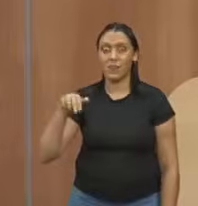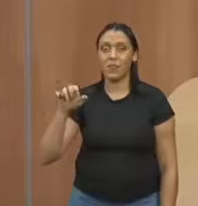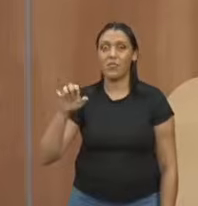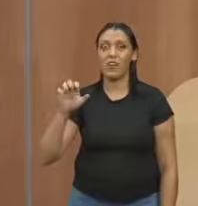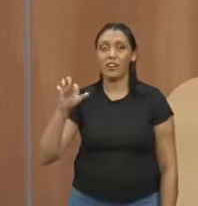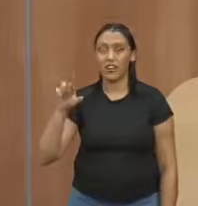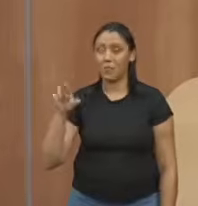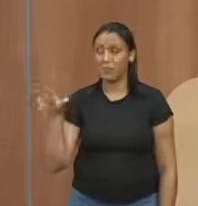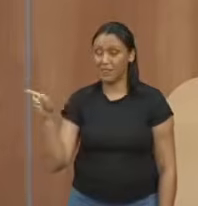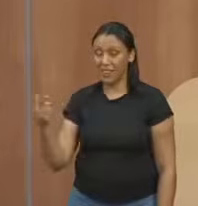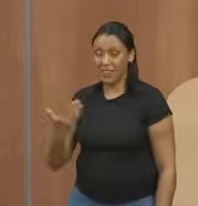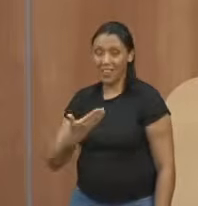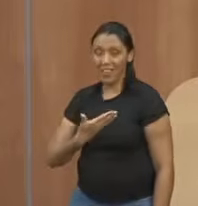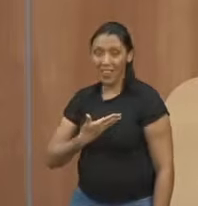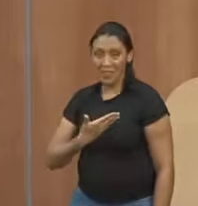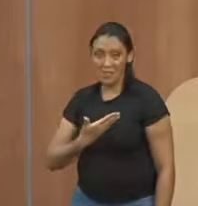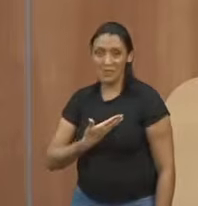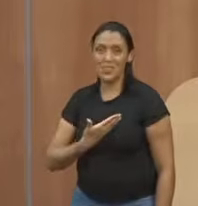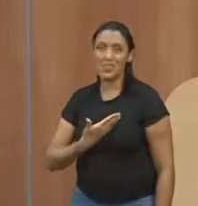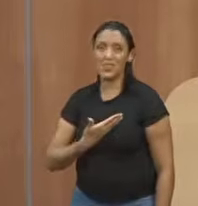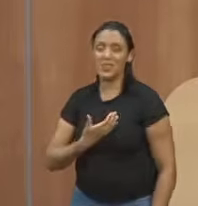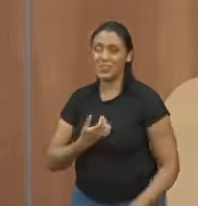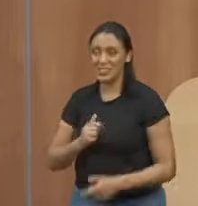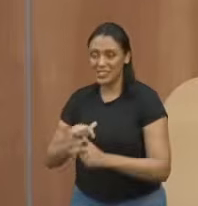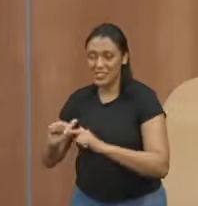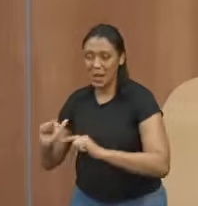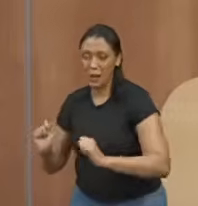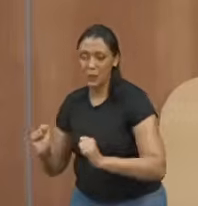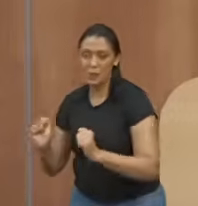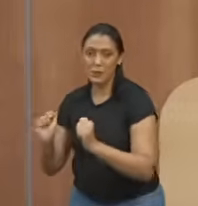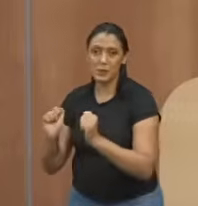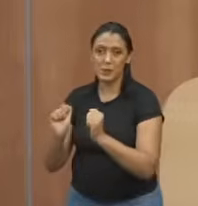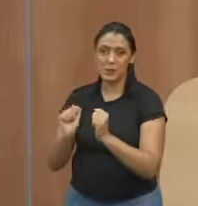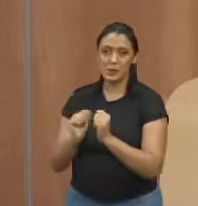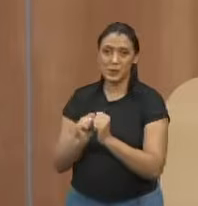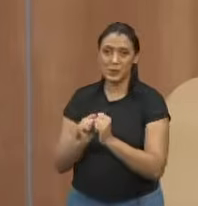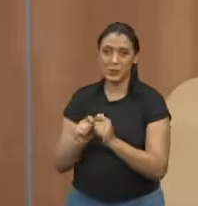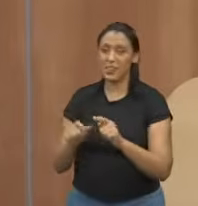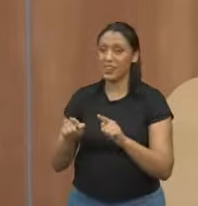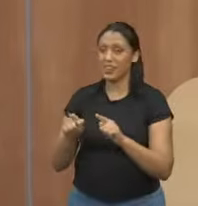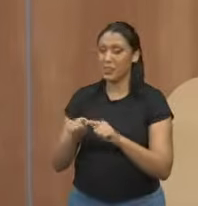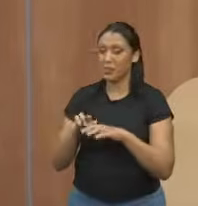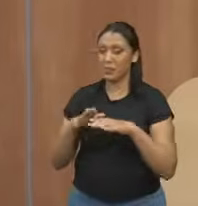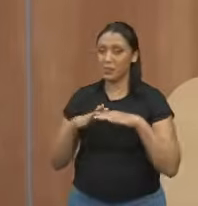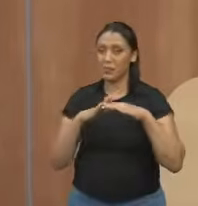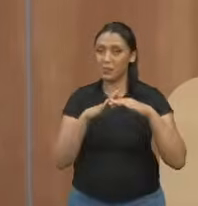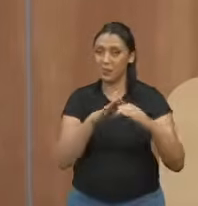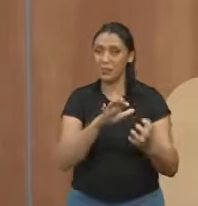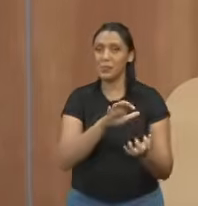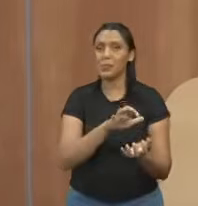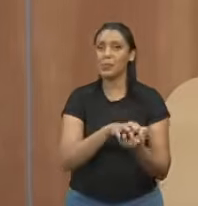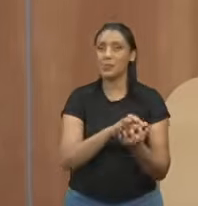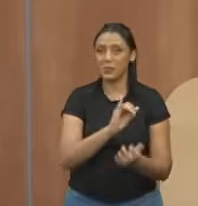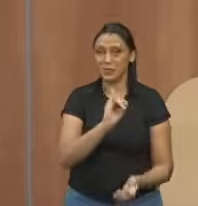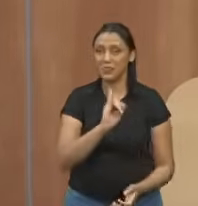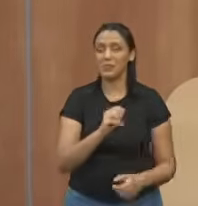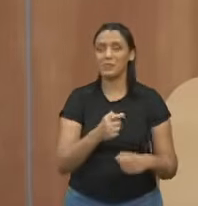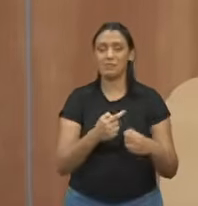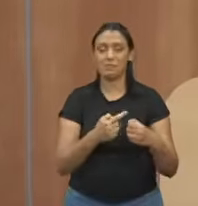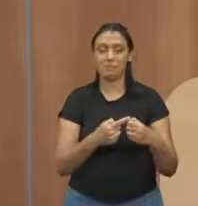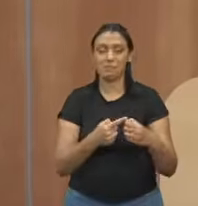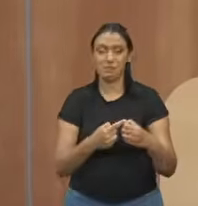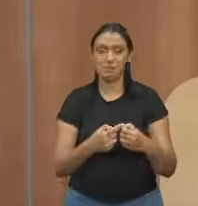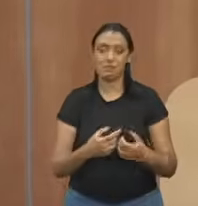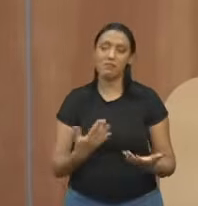de ser um amigo, é um parceiro da gente aqui da nossa cidade, que trouxe para a gente essa demanda. E a importância que é dos corretores aqui na